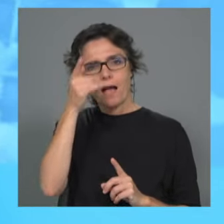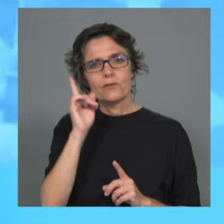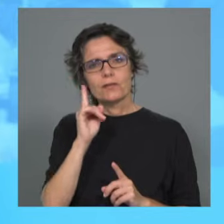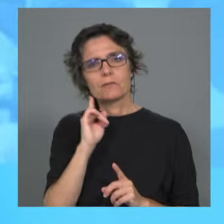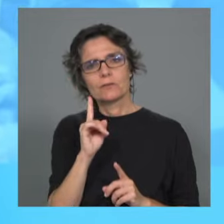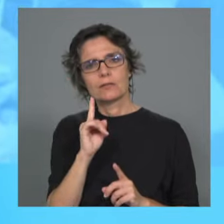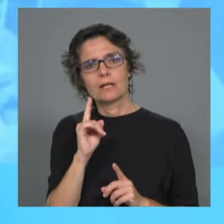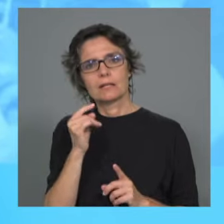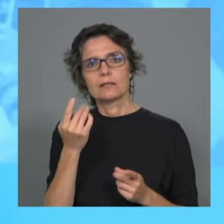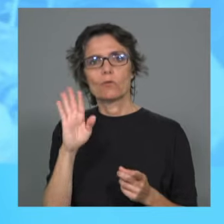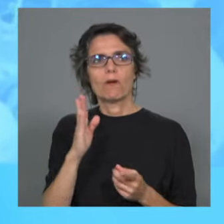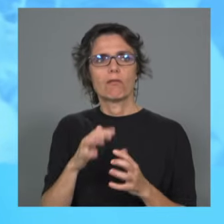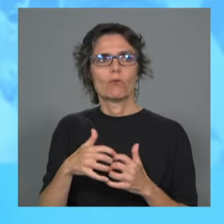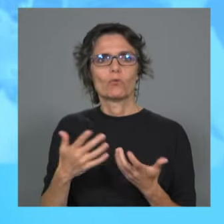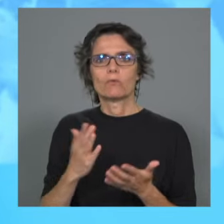dúvidas,